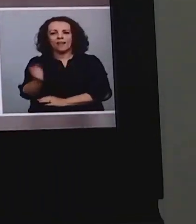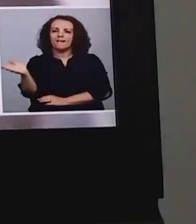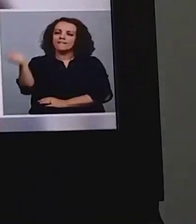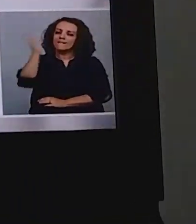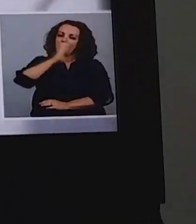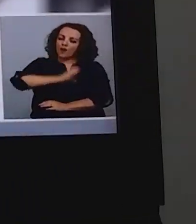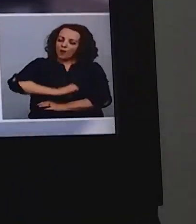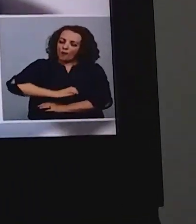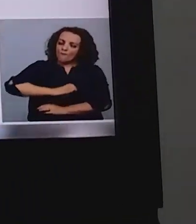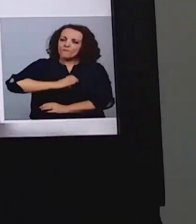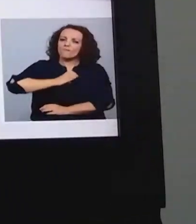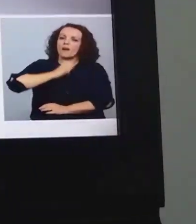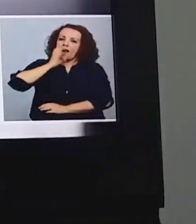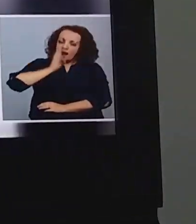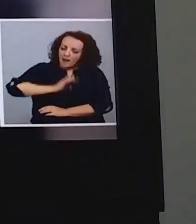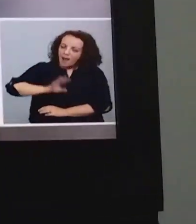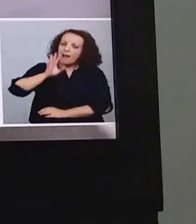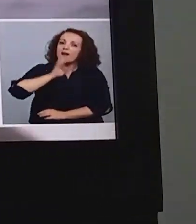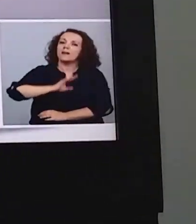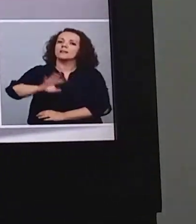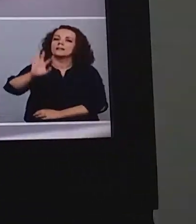e cantemos.